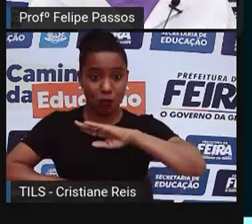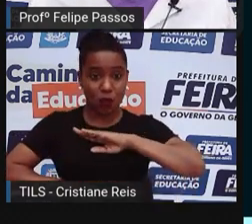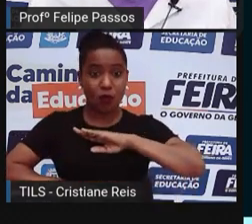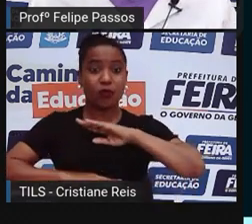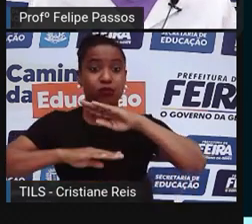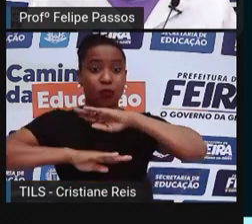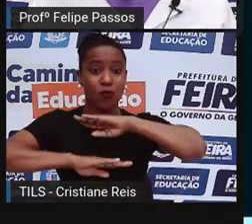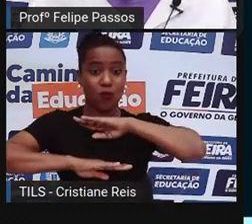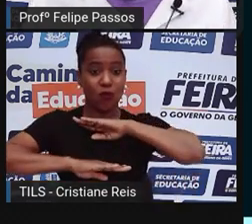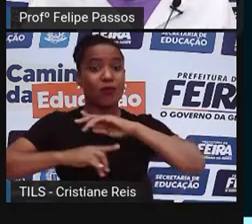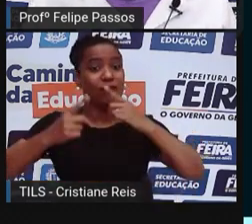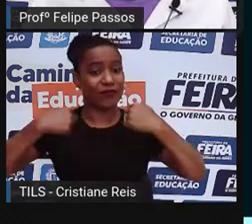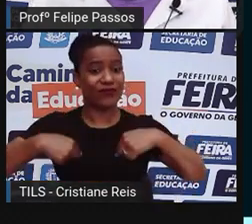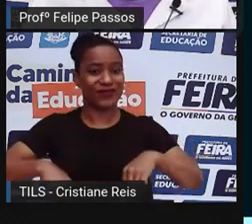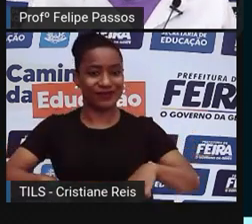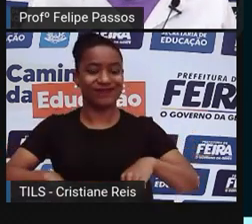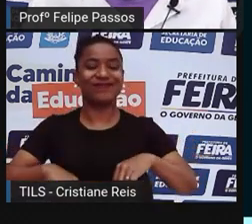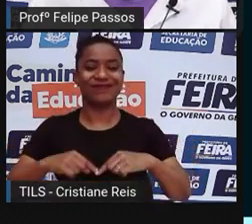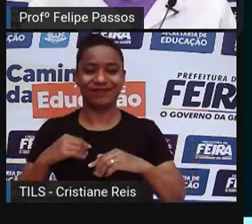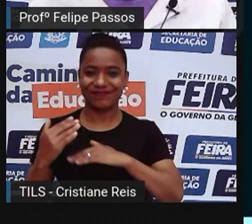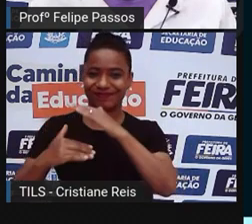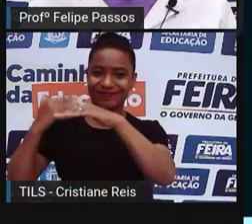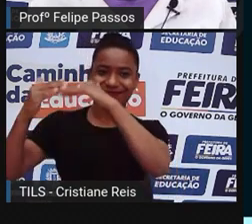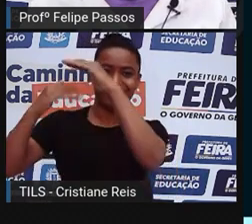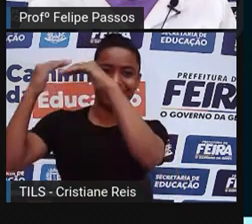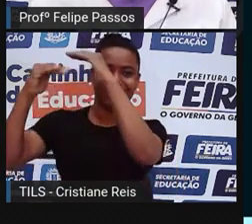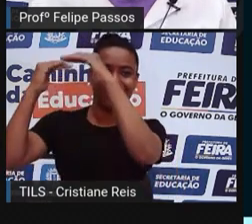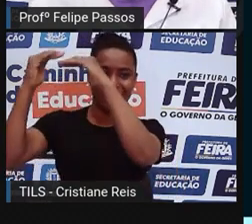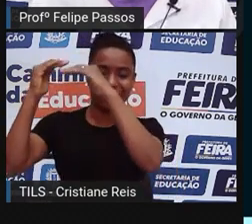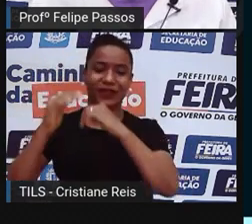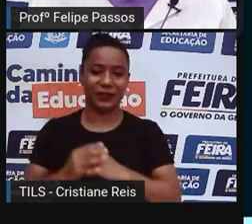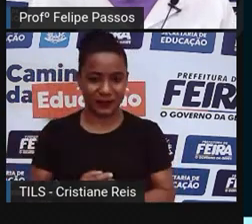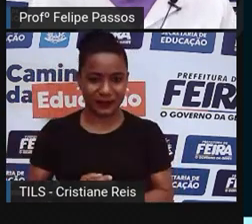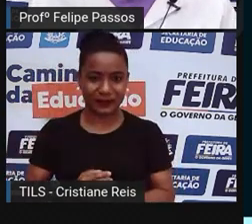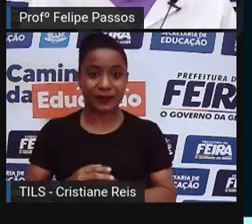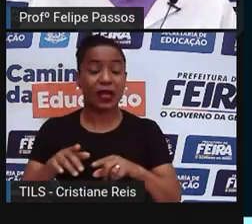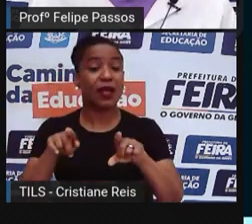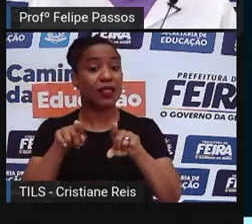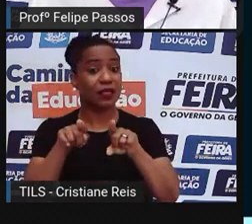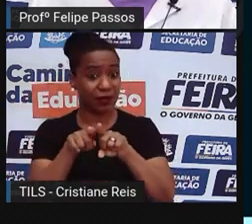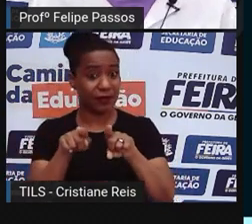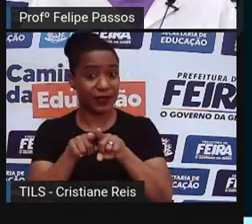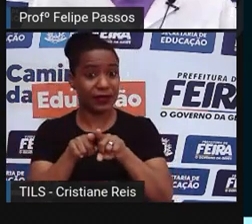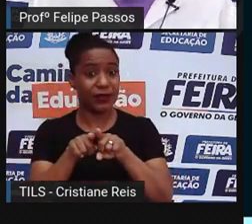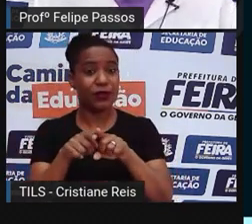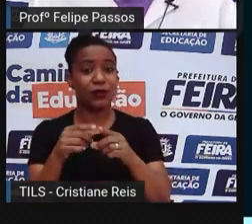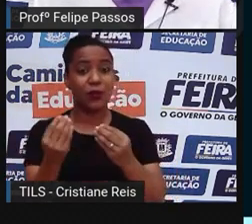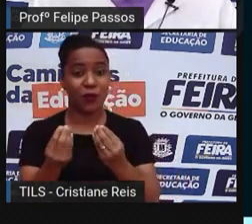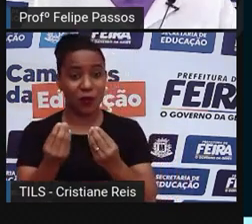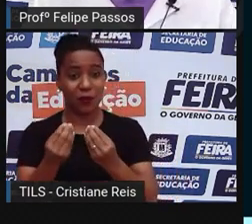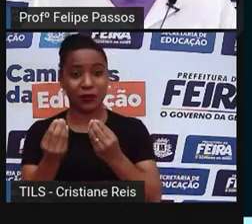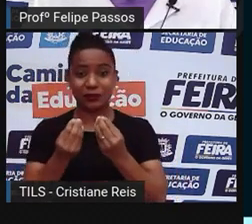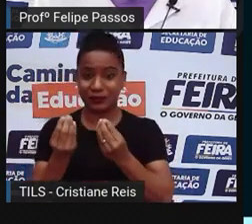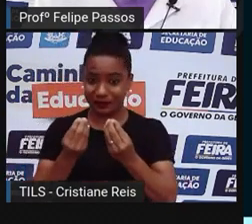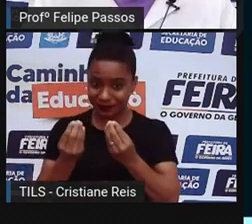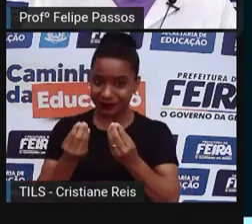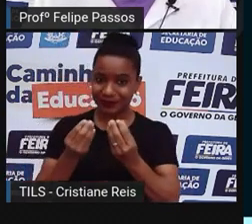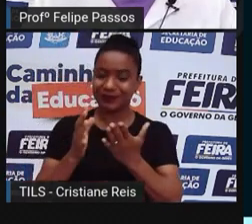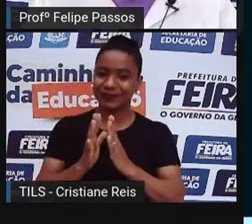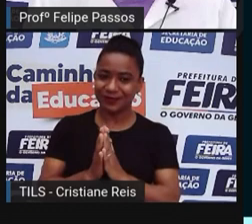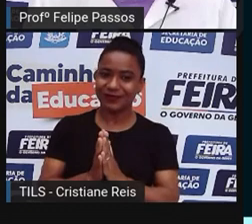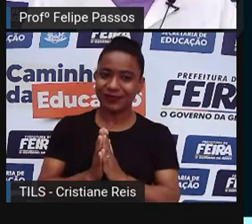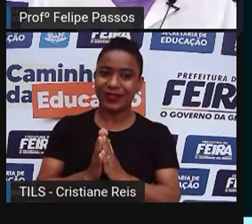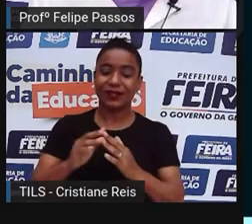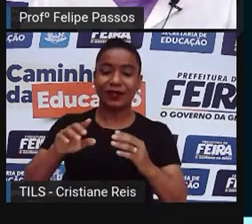certo? Também pode acontecer a reparação de tecidos. Como assim? Quando a gente se fere, se